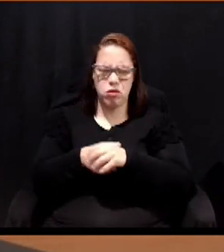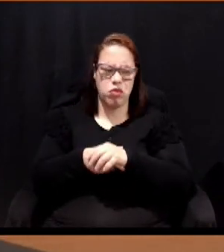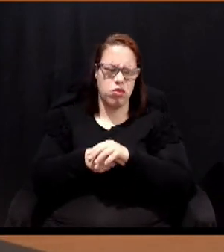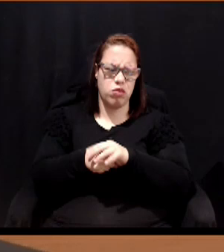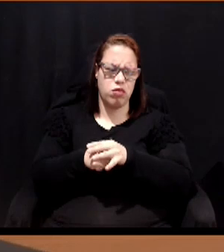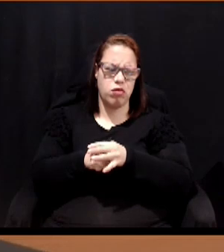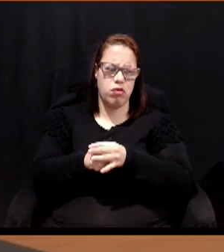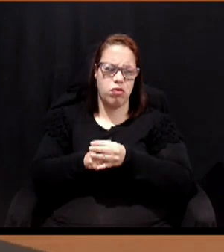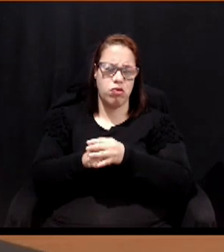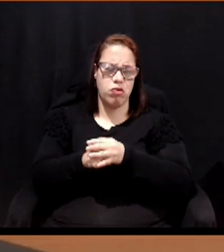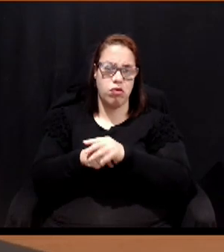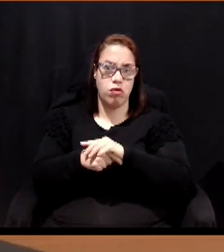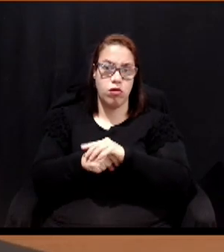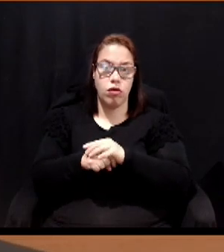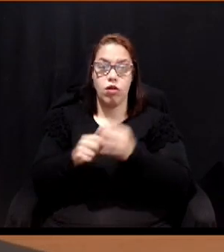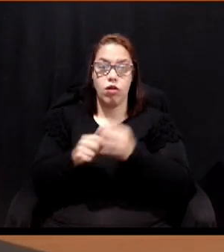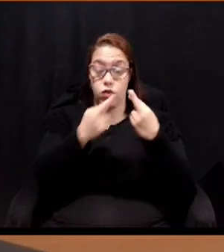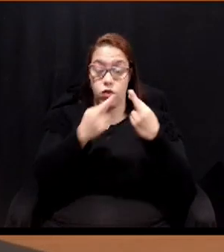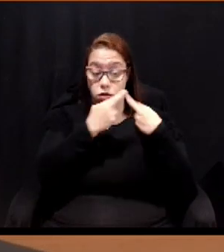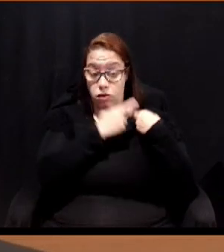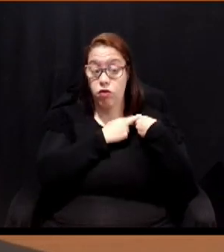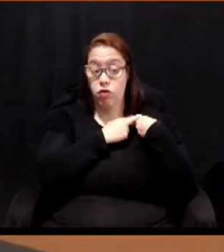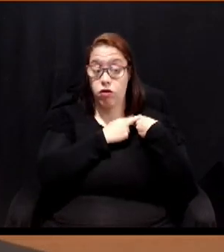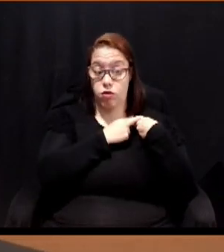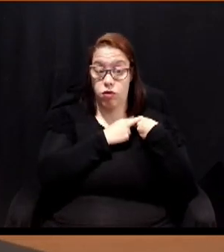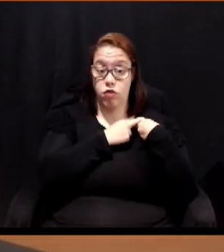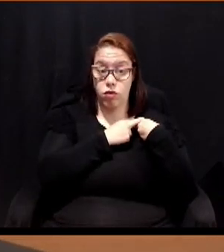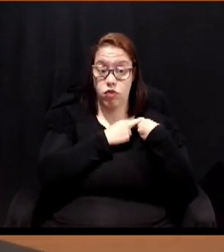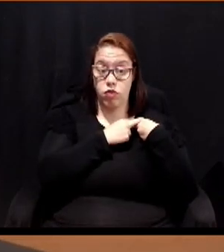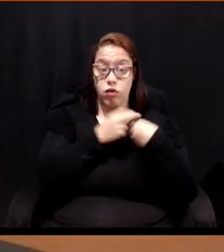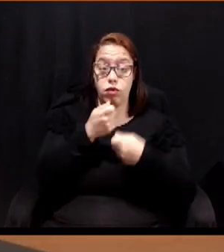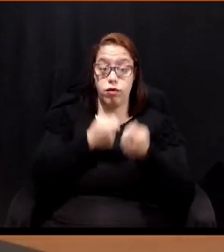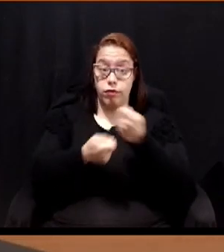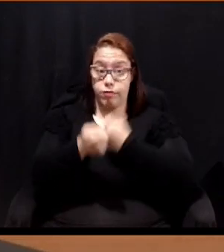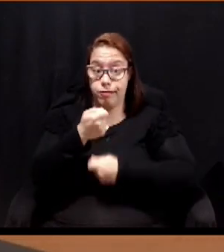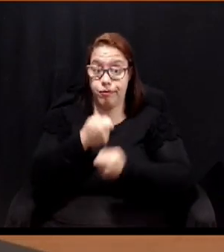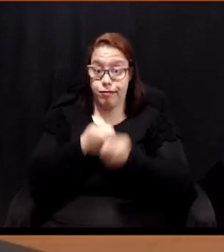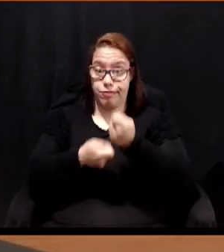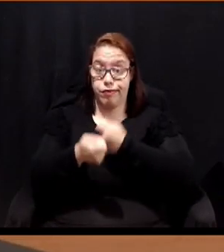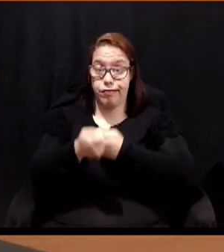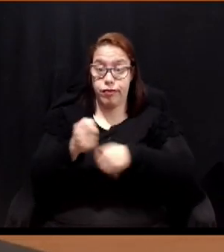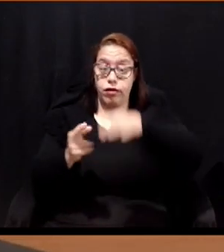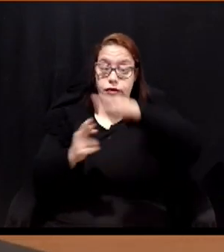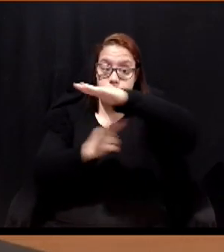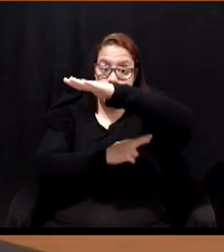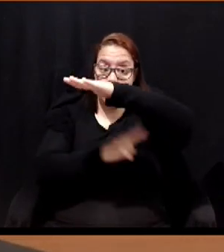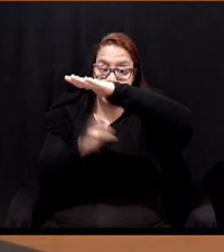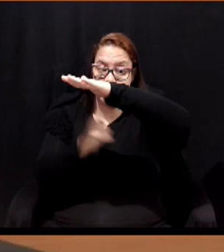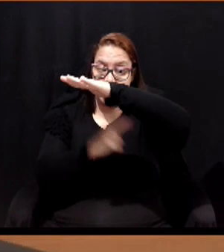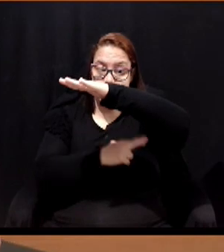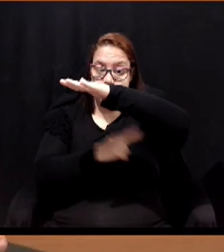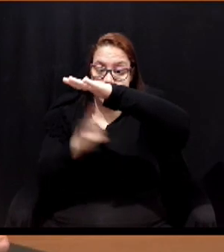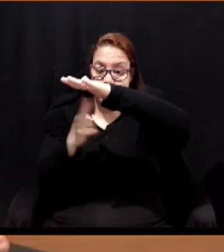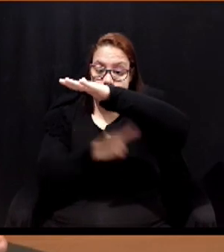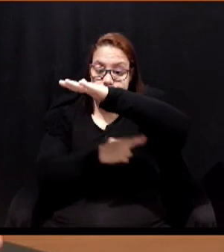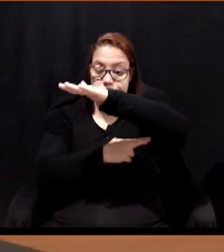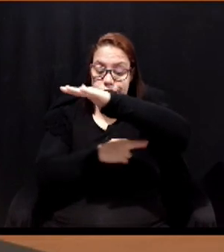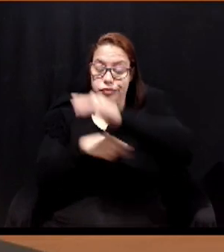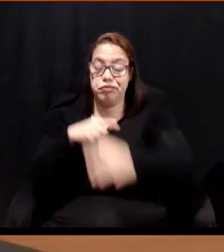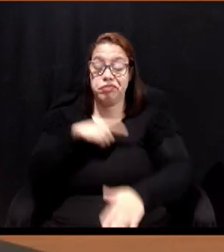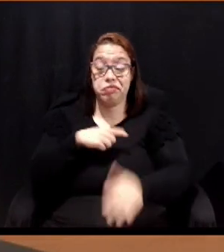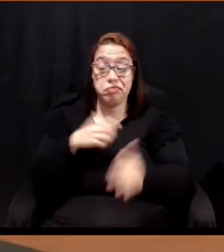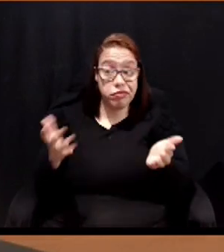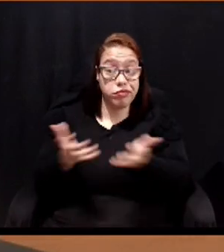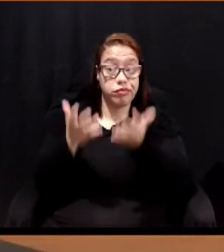aí a responsabilidade das administradoras de rodovias, que tem que prover um